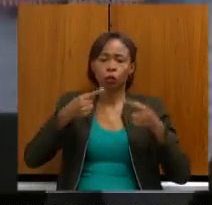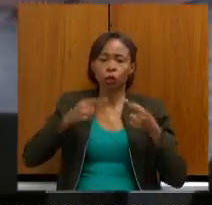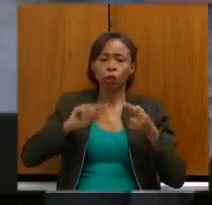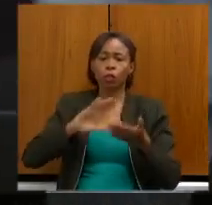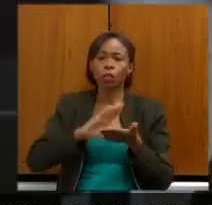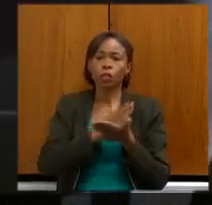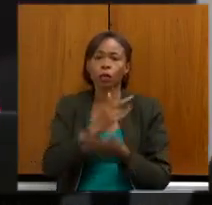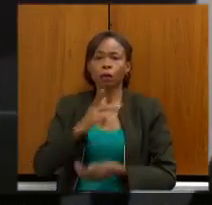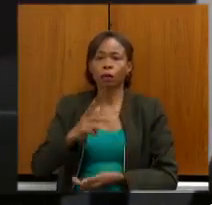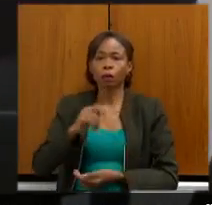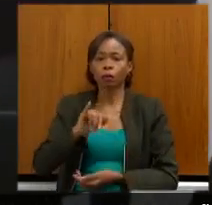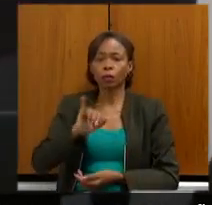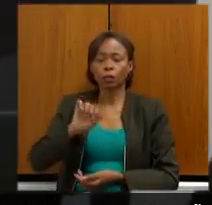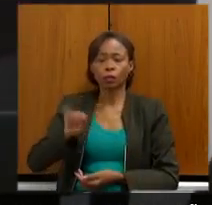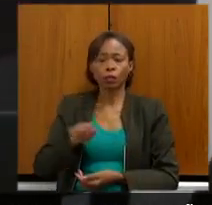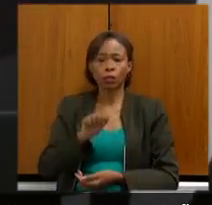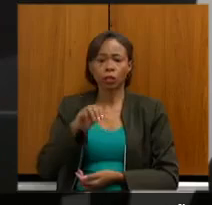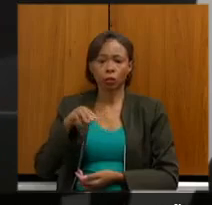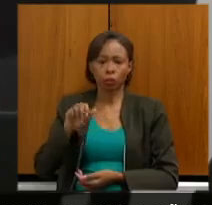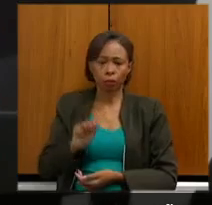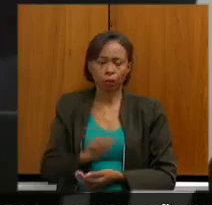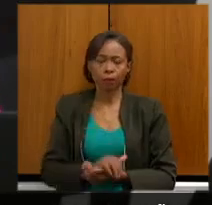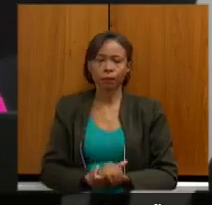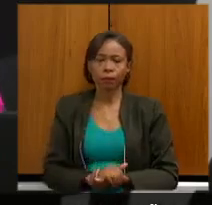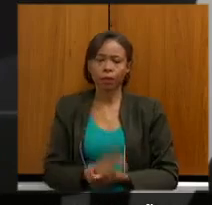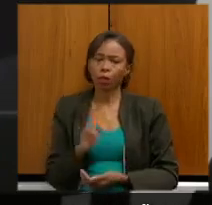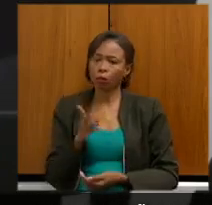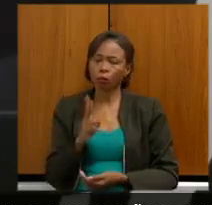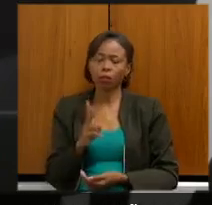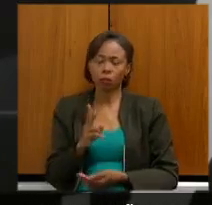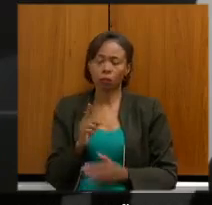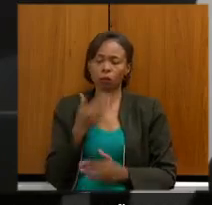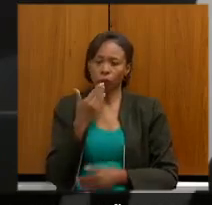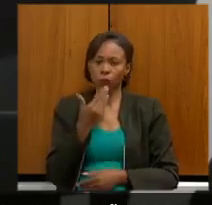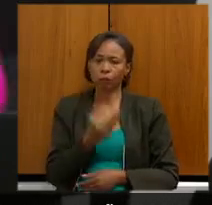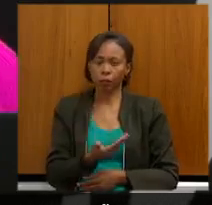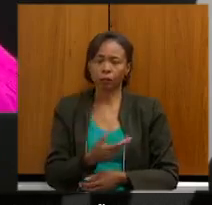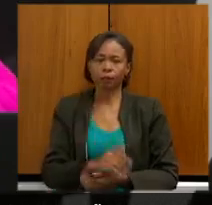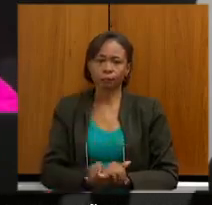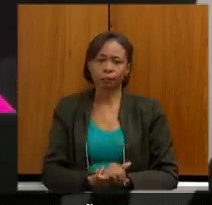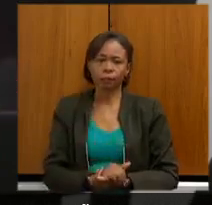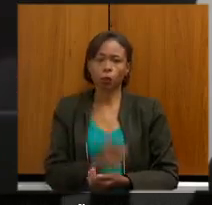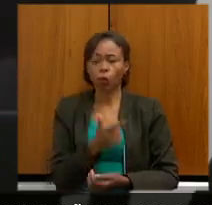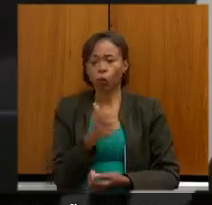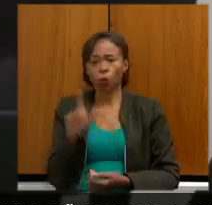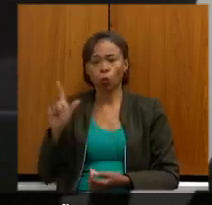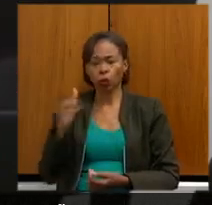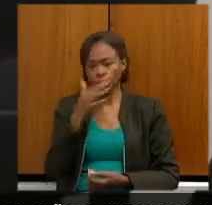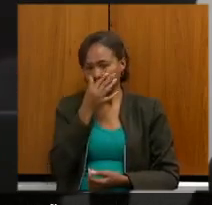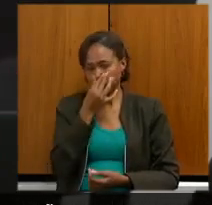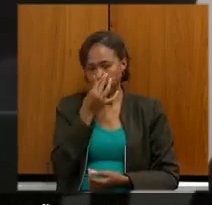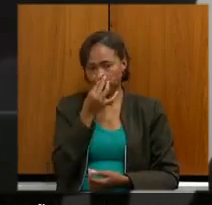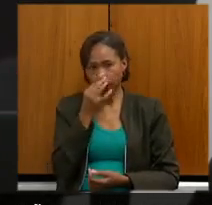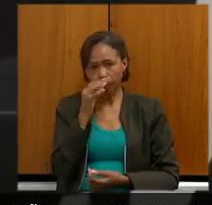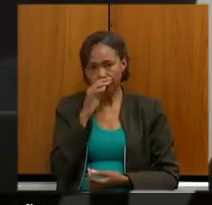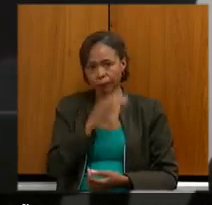da pijama em Ribeirão das Neves tem o mesmo e que alimento aí o outro